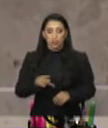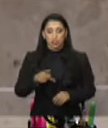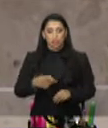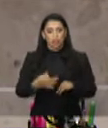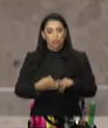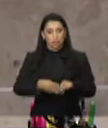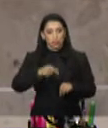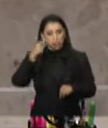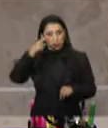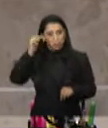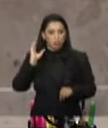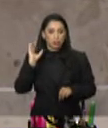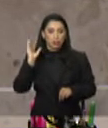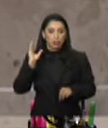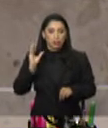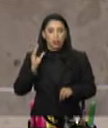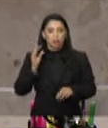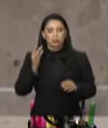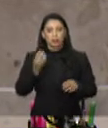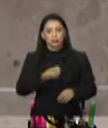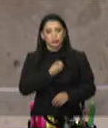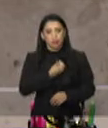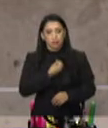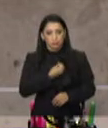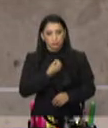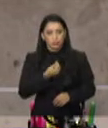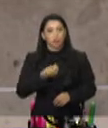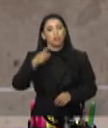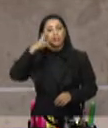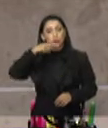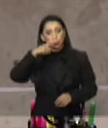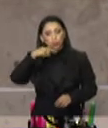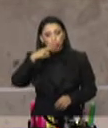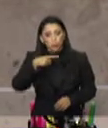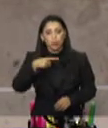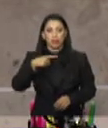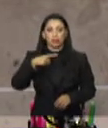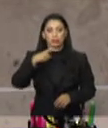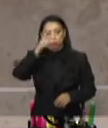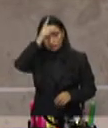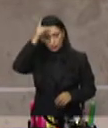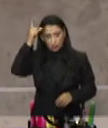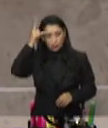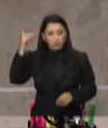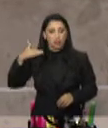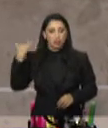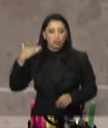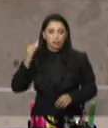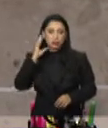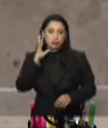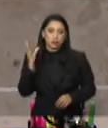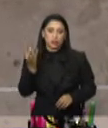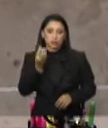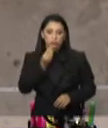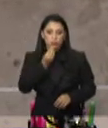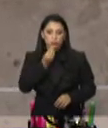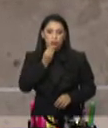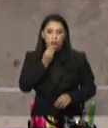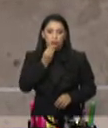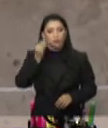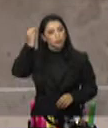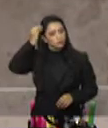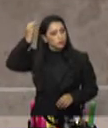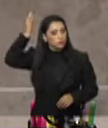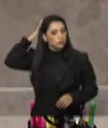presentes a sessão aos senhores ministros Gilmar Mendes Ricardo Lewandowski Carmem Lúcia Dias toffoli Luiz fux